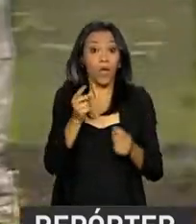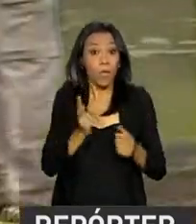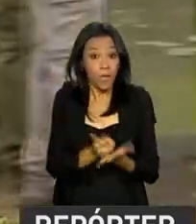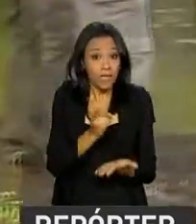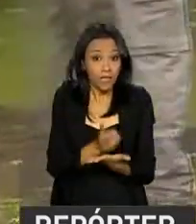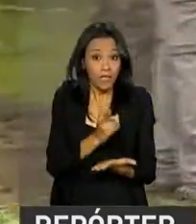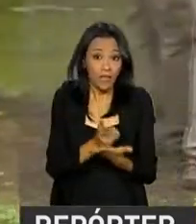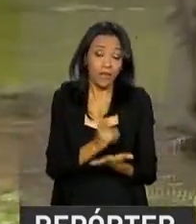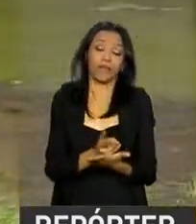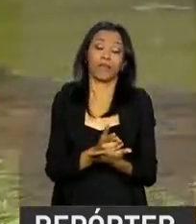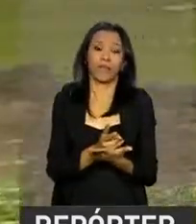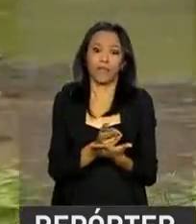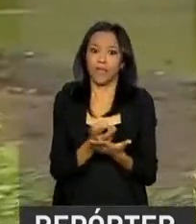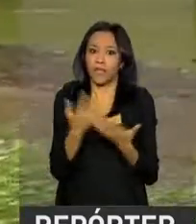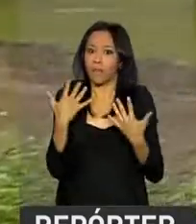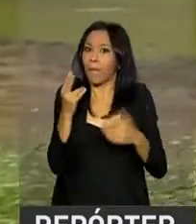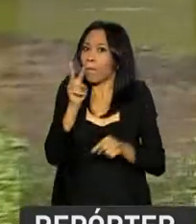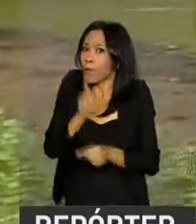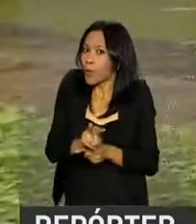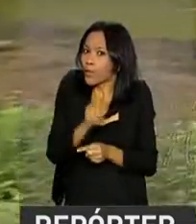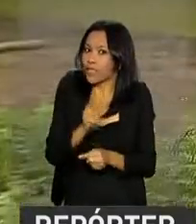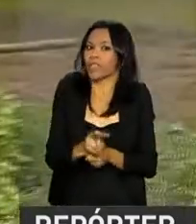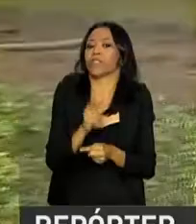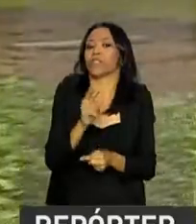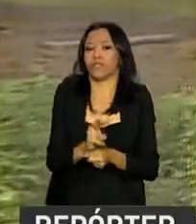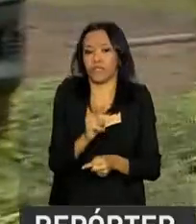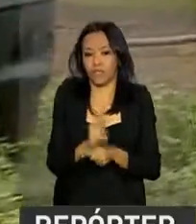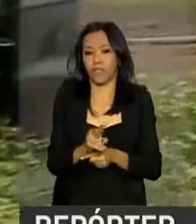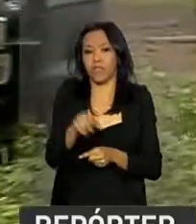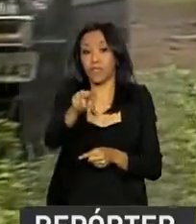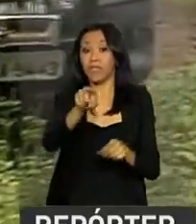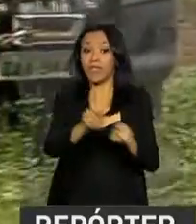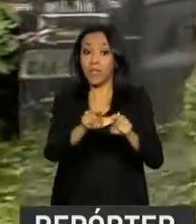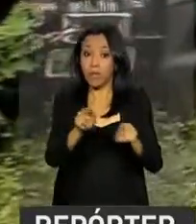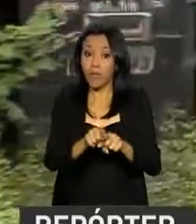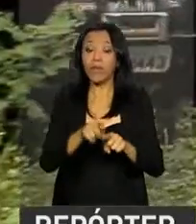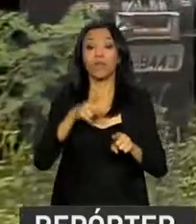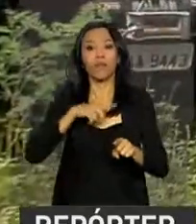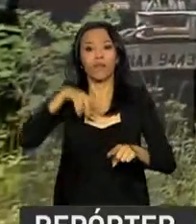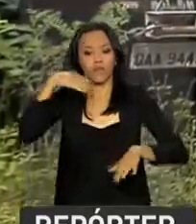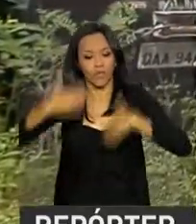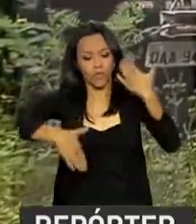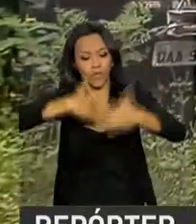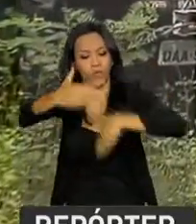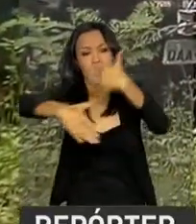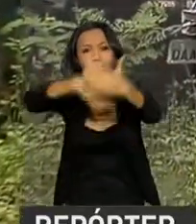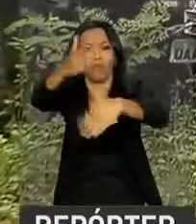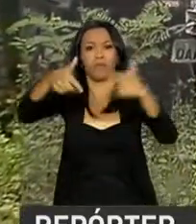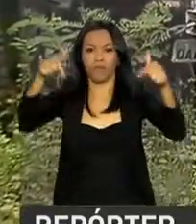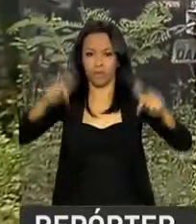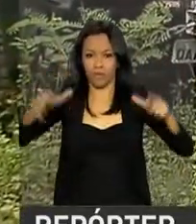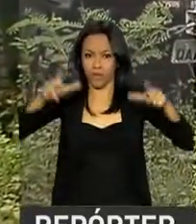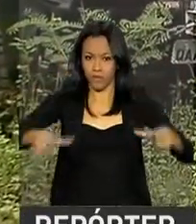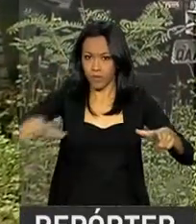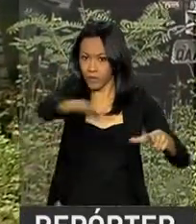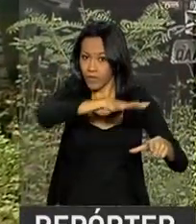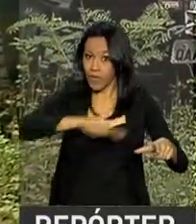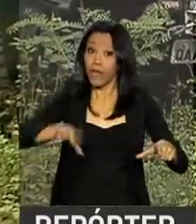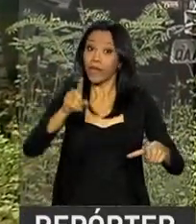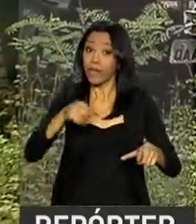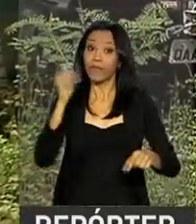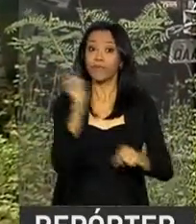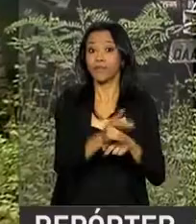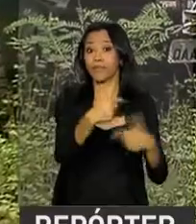tão rica protegida ao mesmo tempo em que se promove o desenvolvimento sustentável com atividades que geram